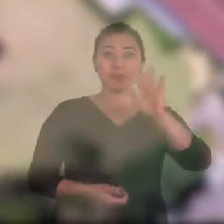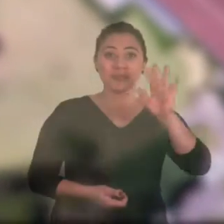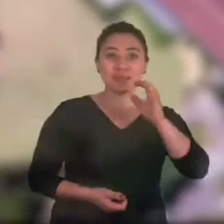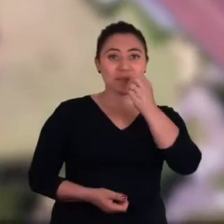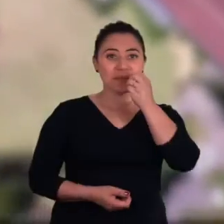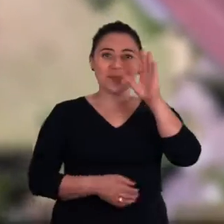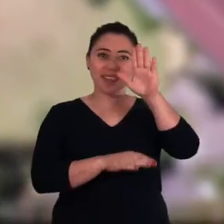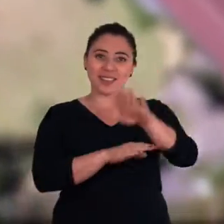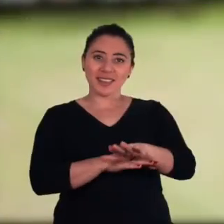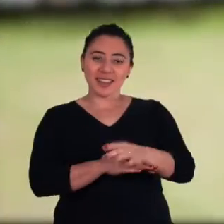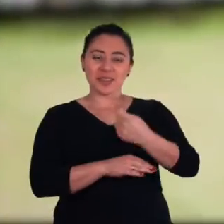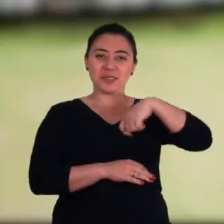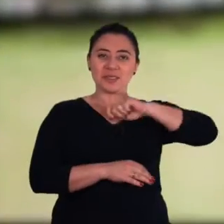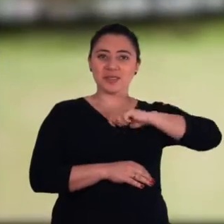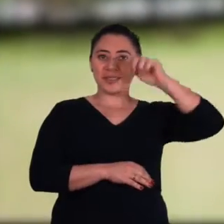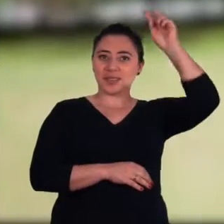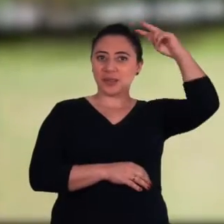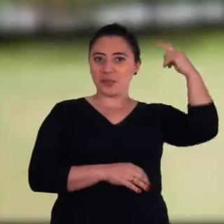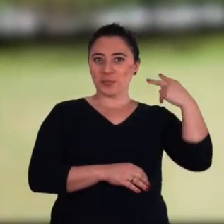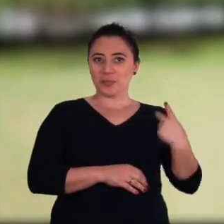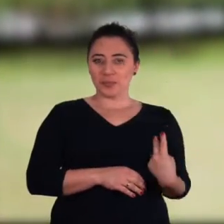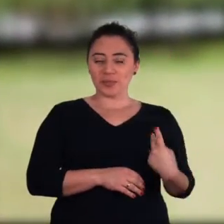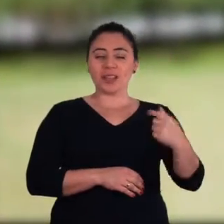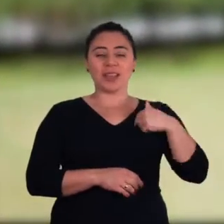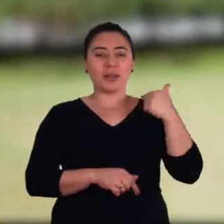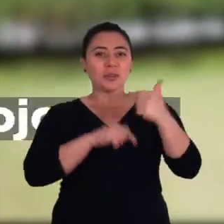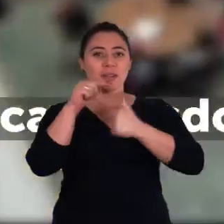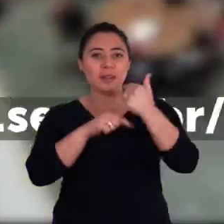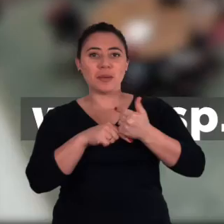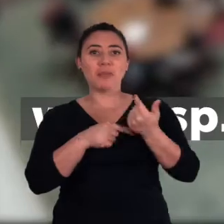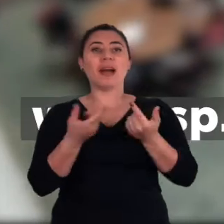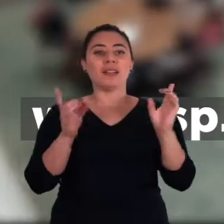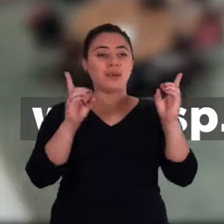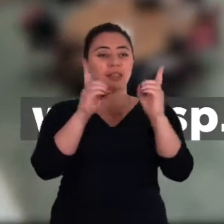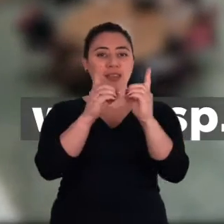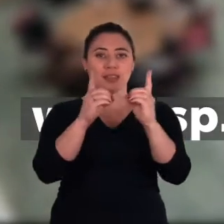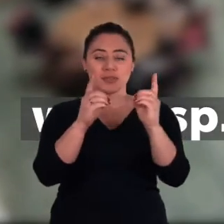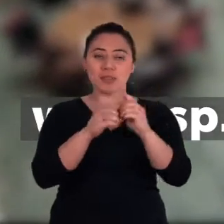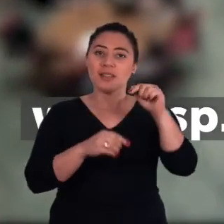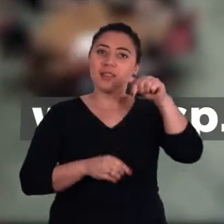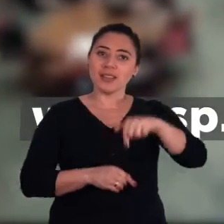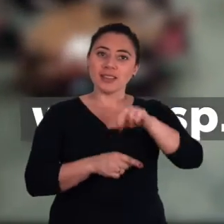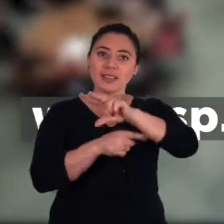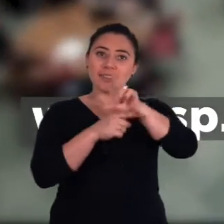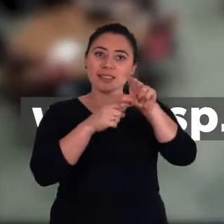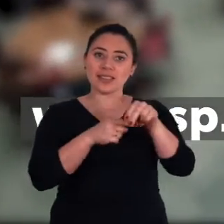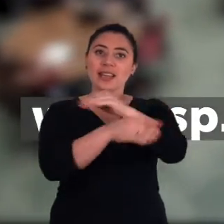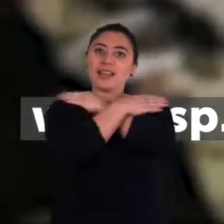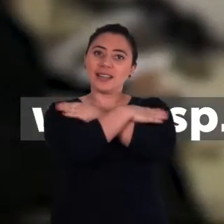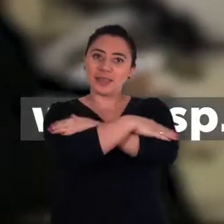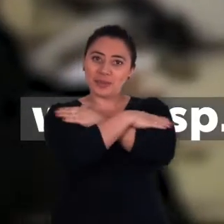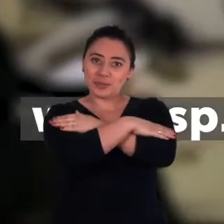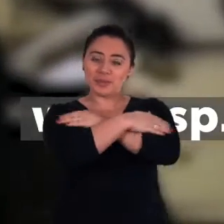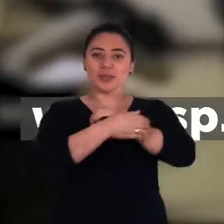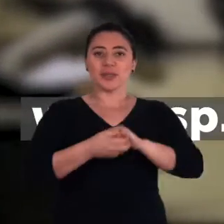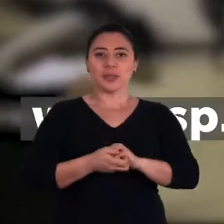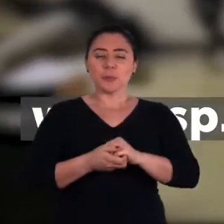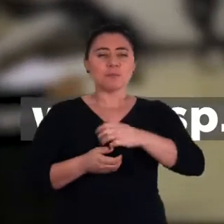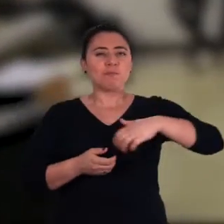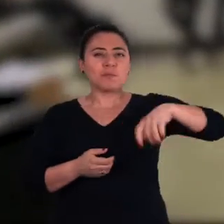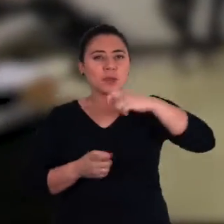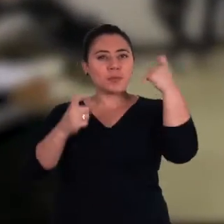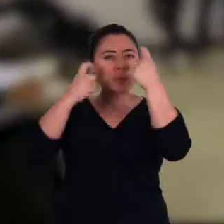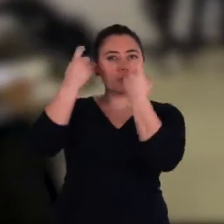Olá, boa tarde, meu nome é Valéria, eu faço parte do setor de atendimento do SENAC Campos do Jordão. Uma das nossas